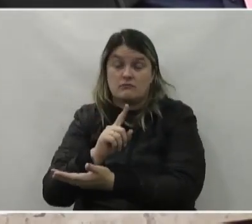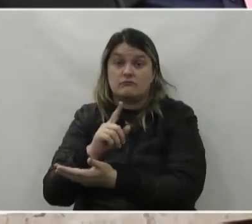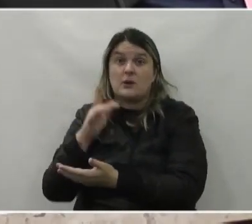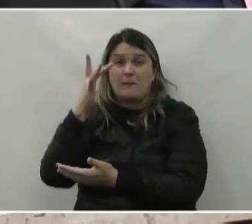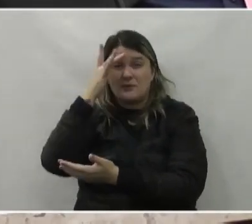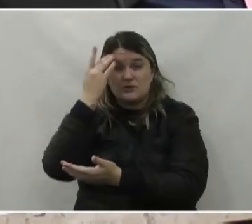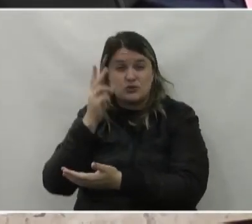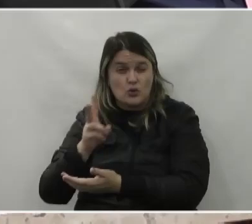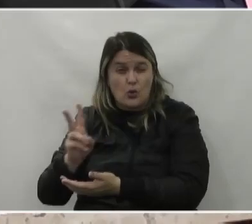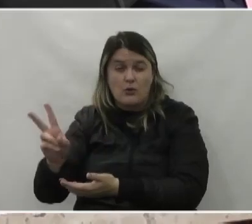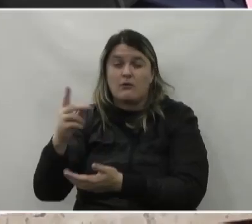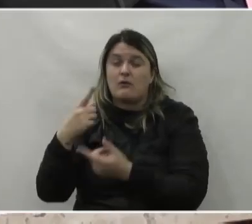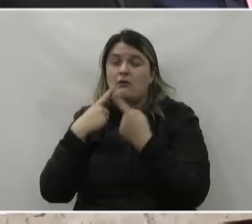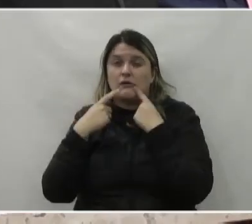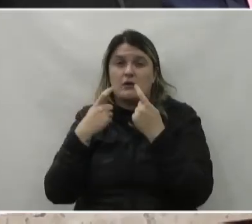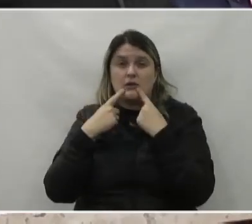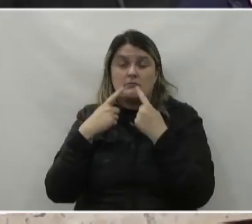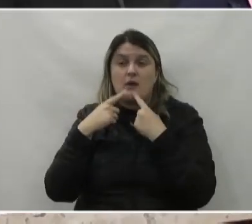reclamação muito,